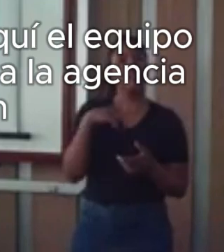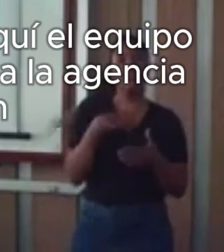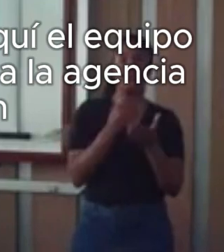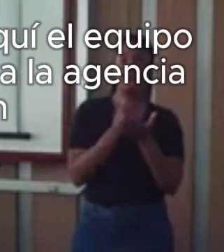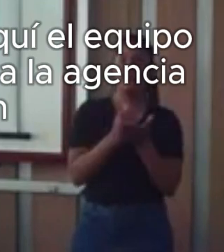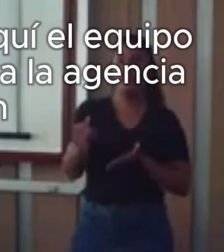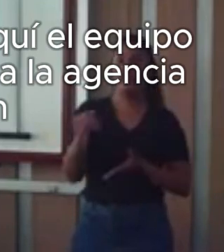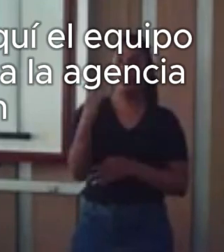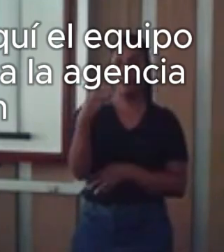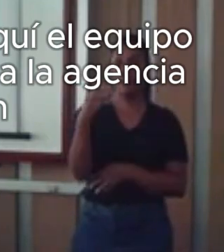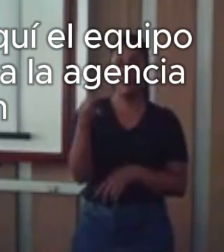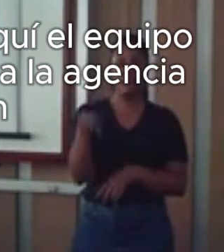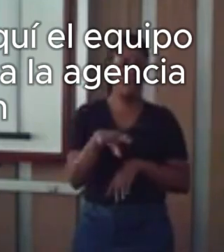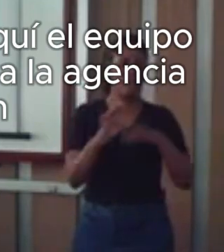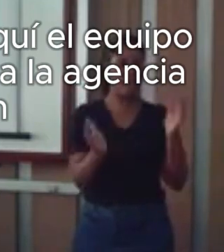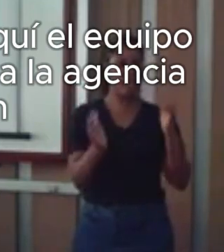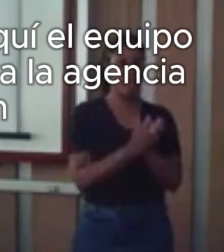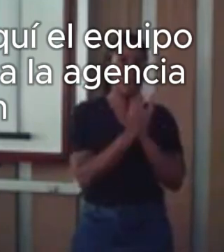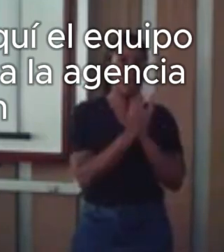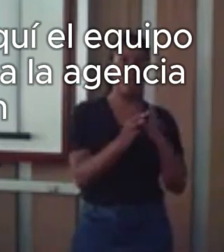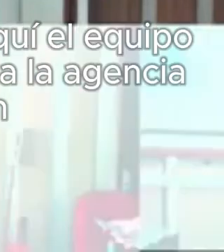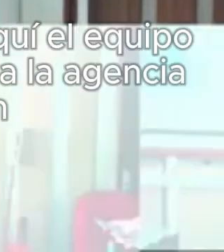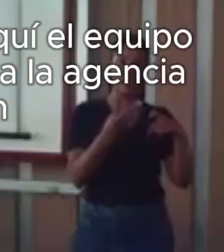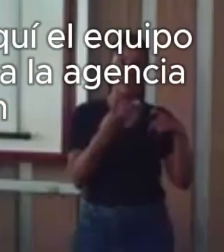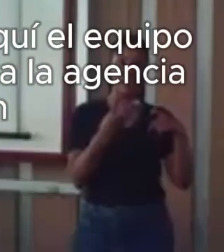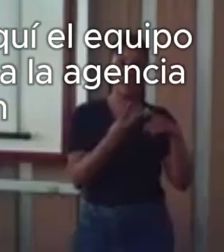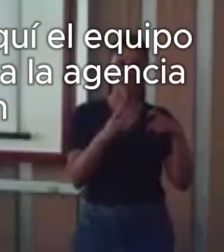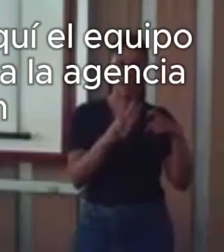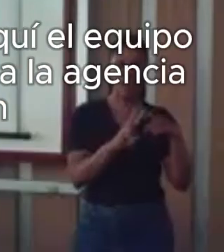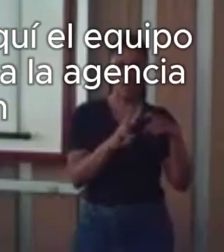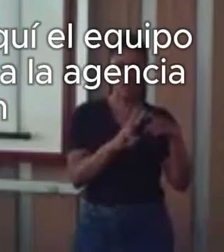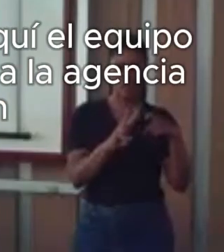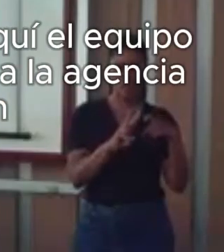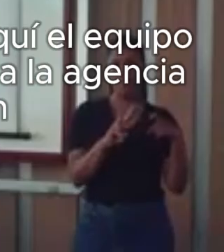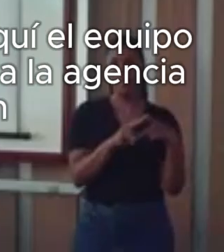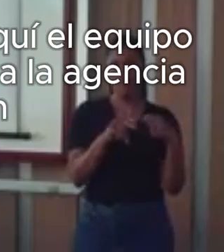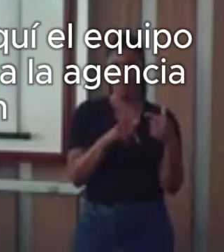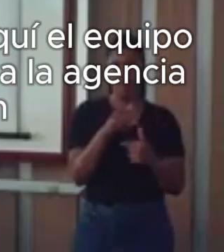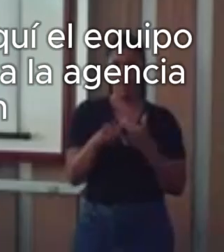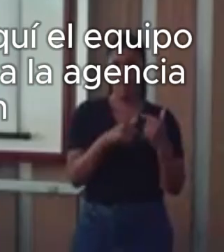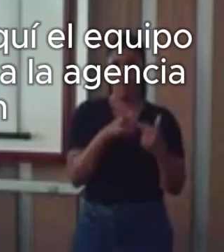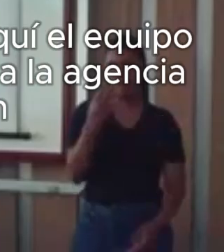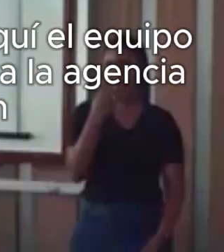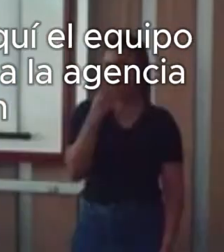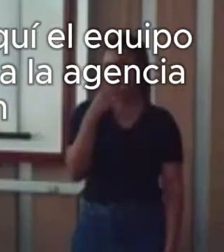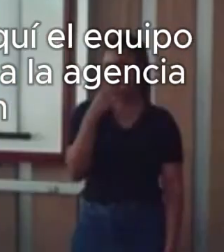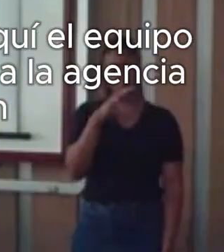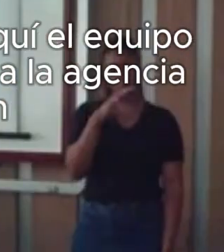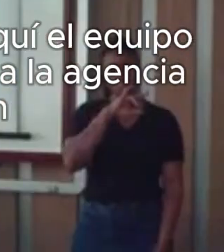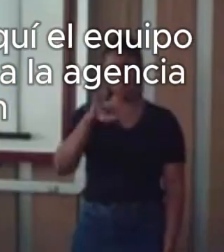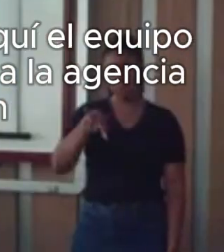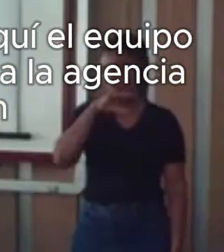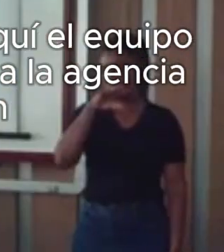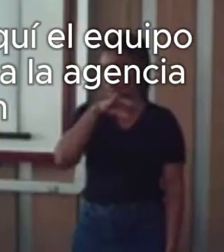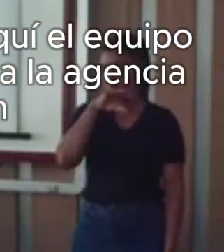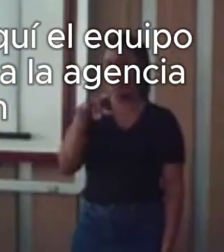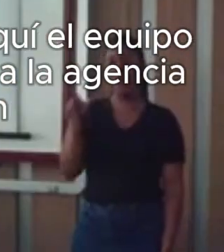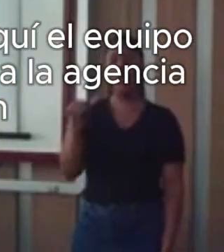a equipe da veterinária, né, do pessoal que trabalha com os animais. Aqui é a Carol, que fez a